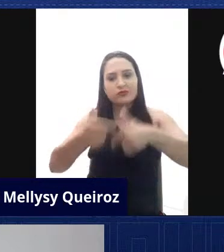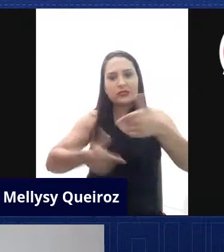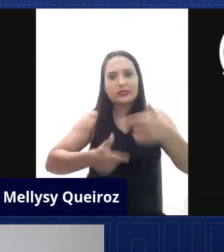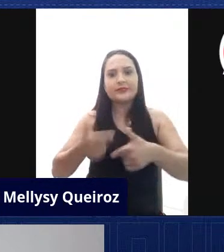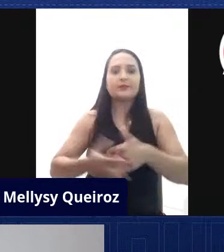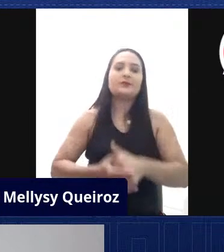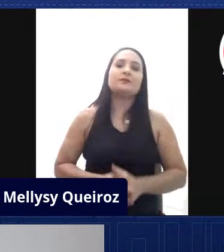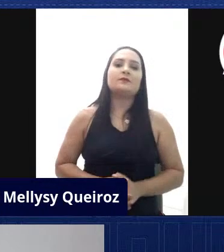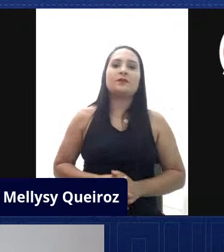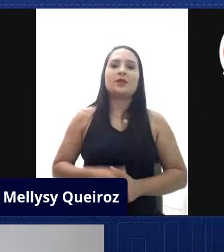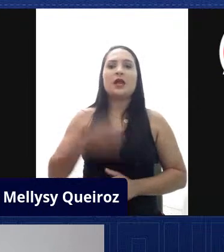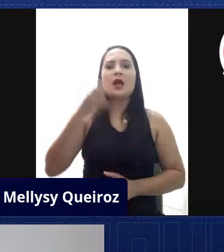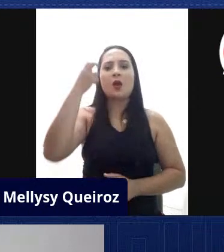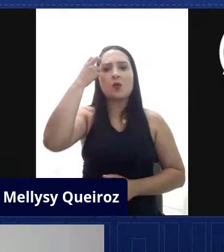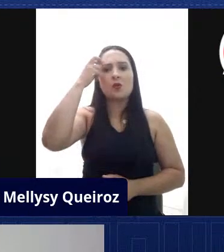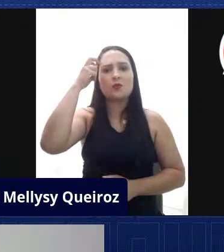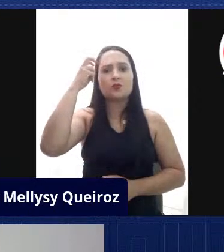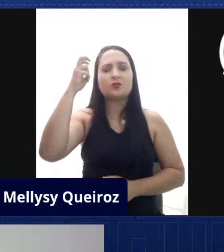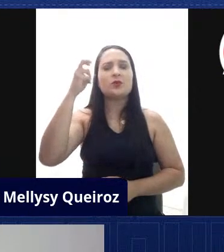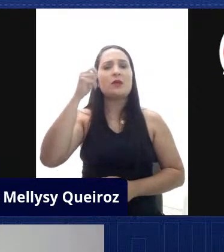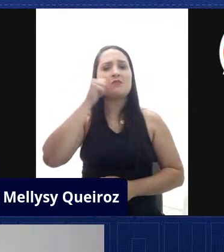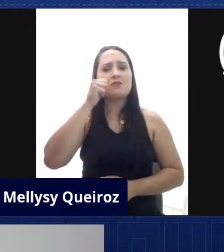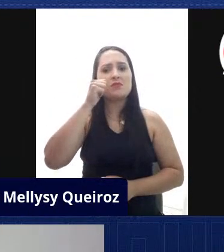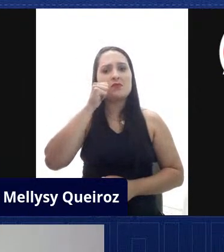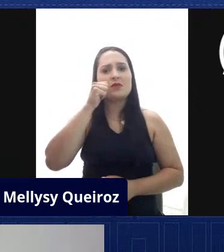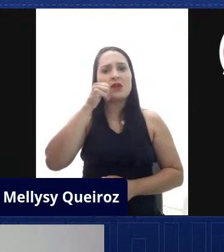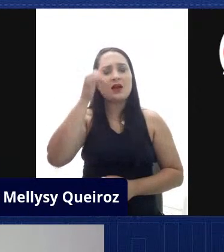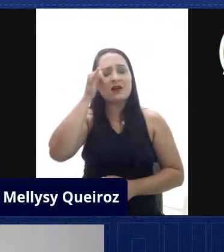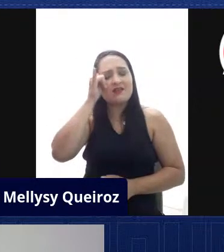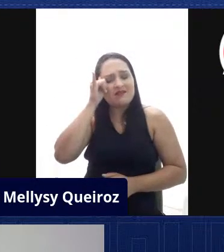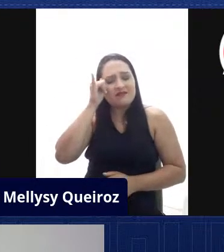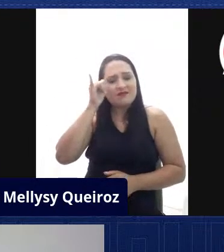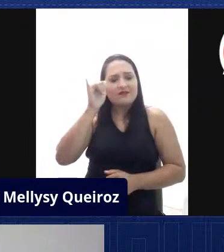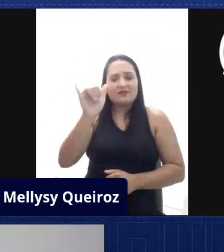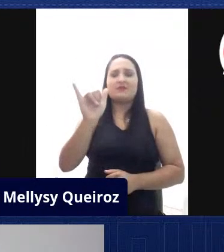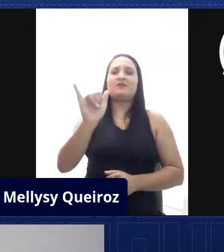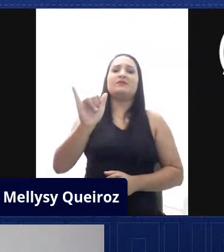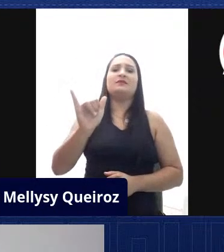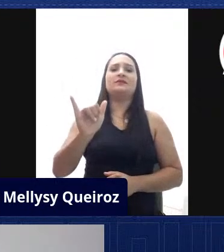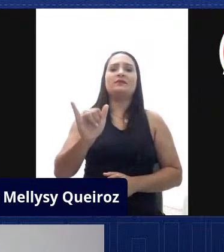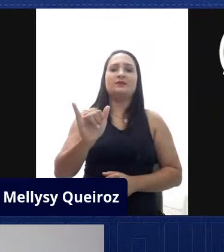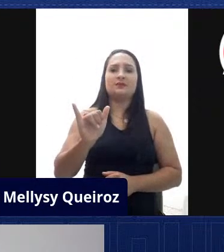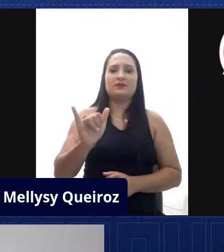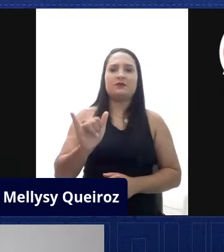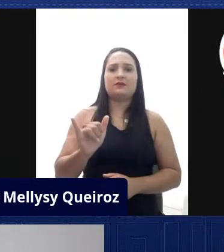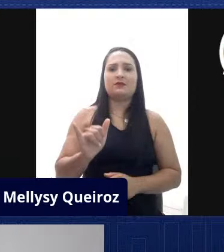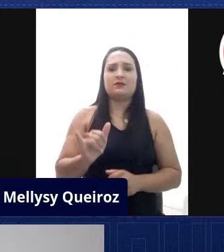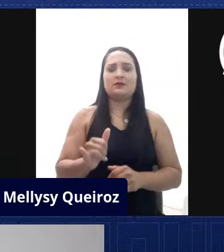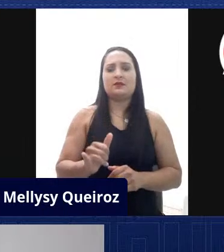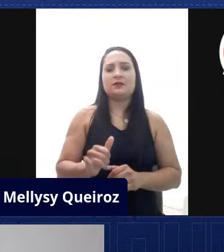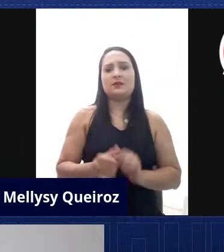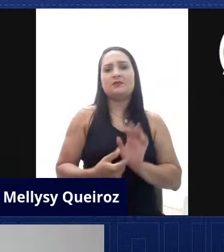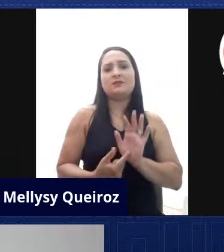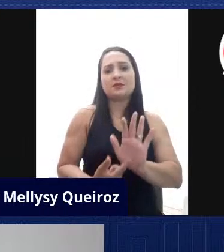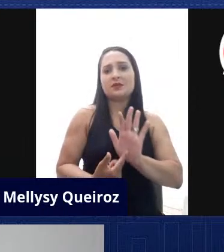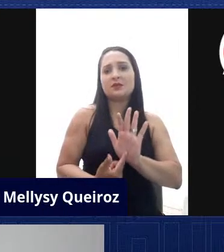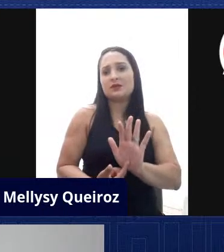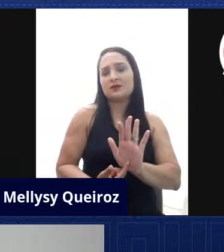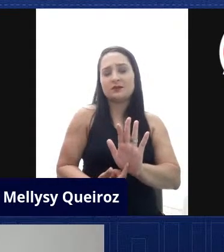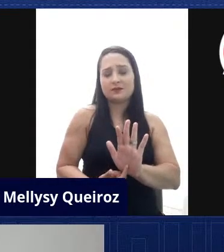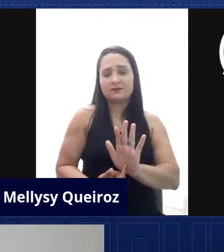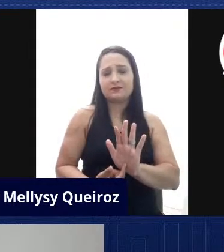mulheres reproduzir essa violência. E, nessa reprodução, a gente vê tudo o que está acontecendo e o que